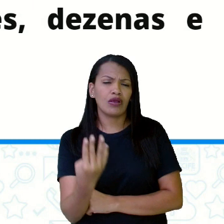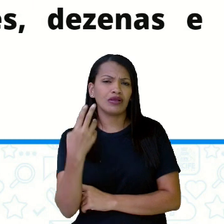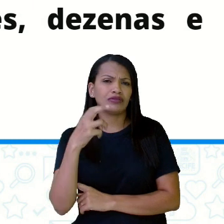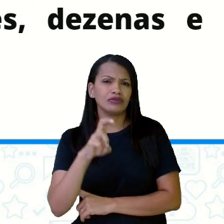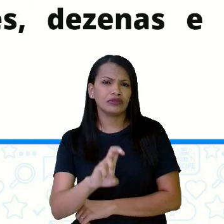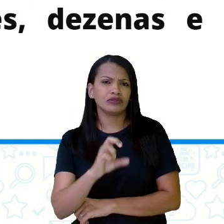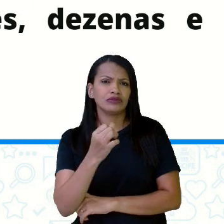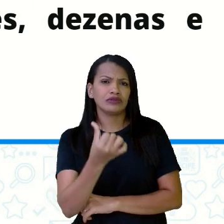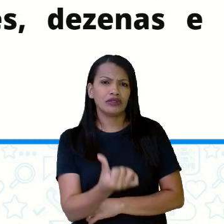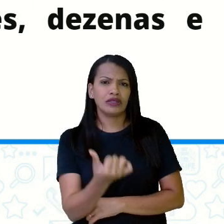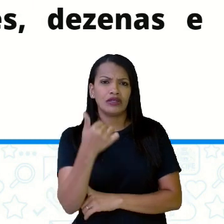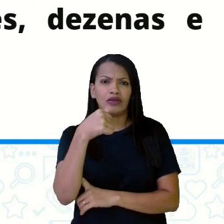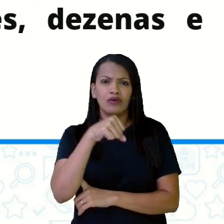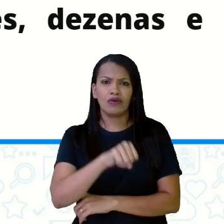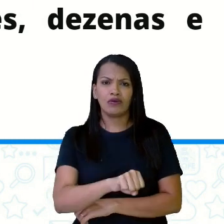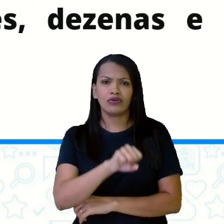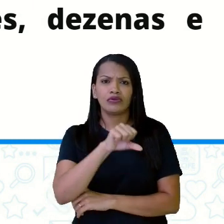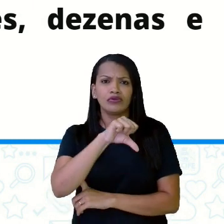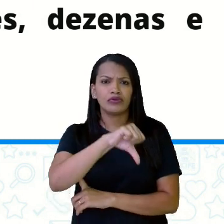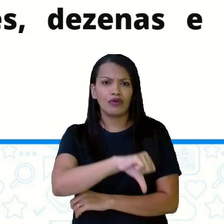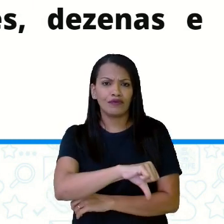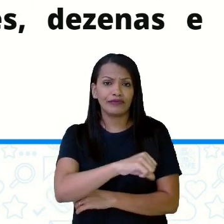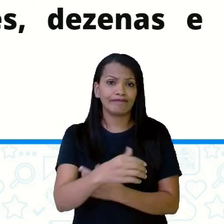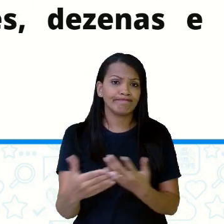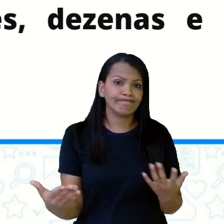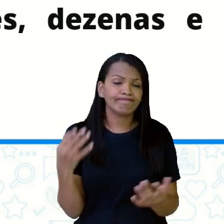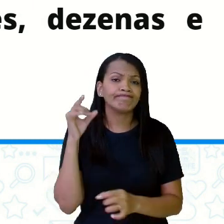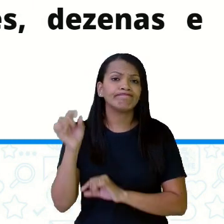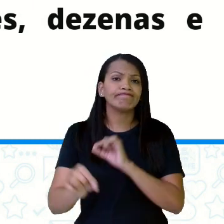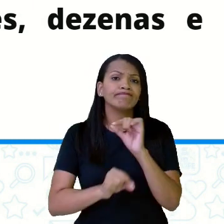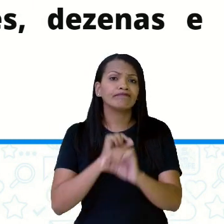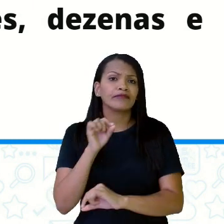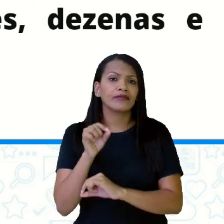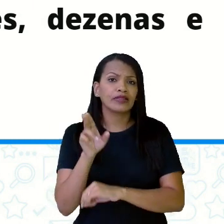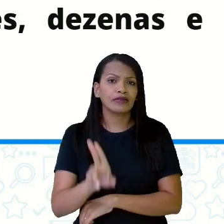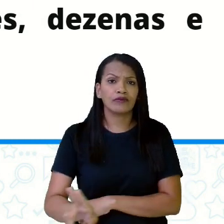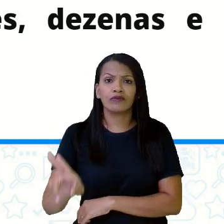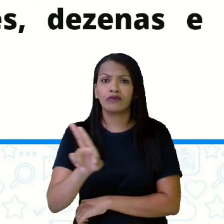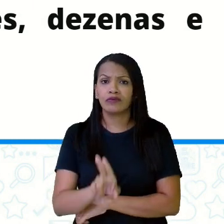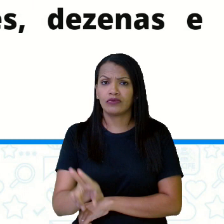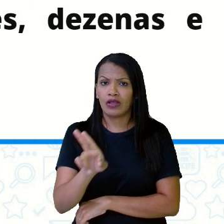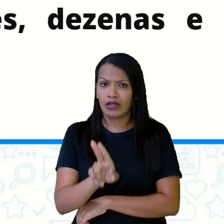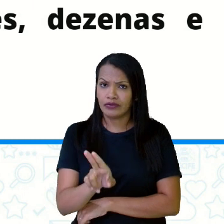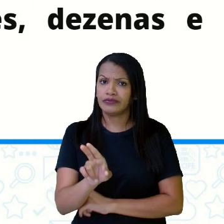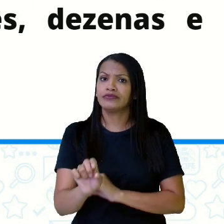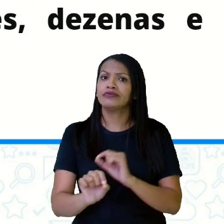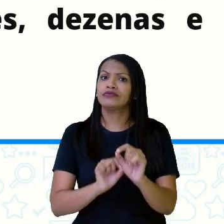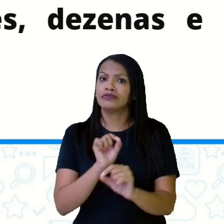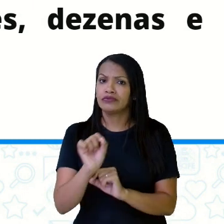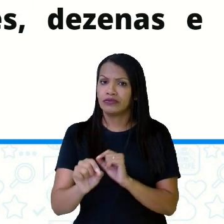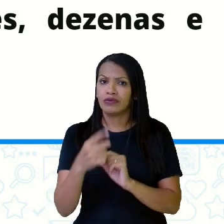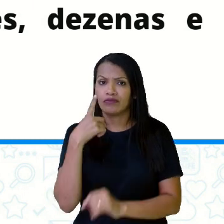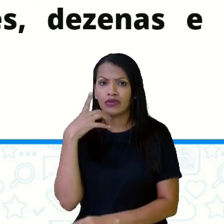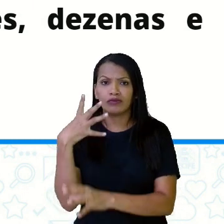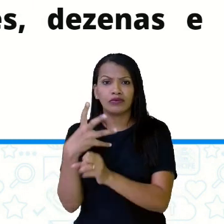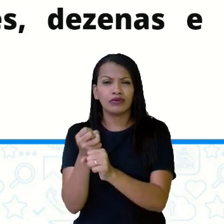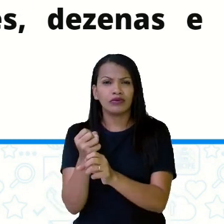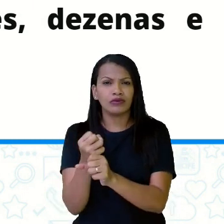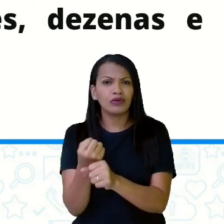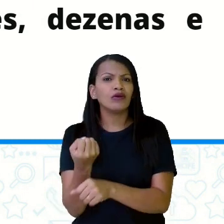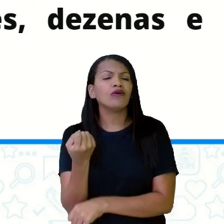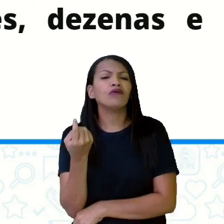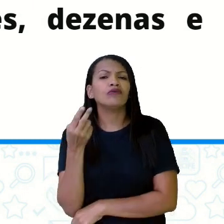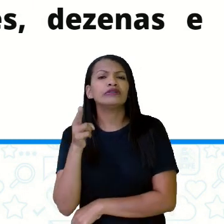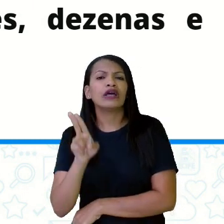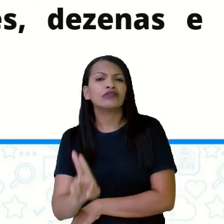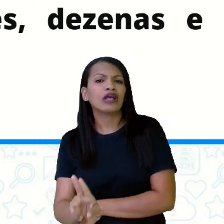6, 7, 8 e 9, que são utilizados para contar